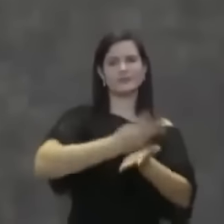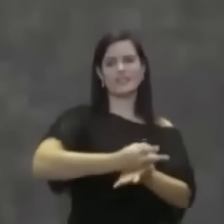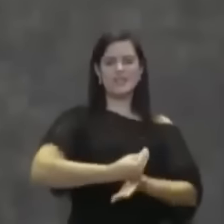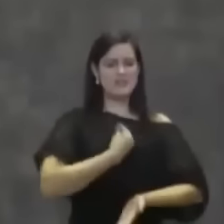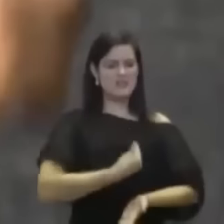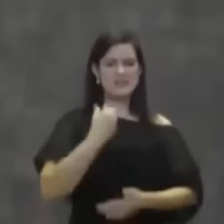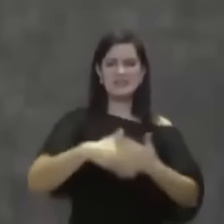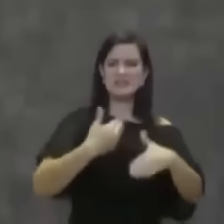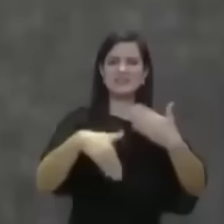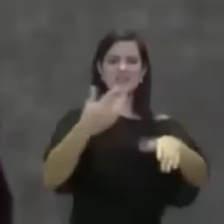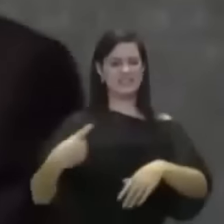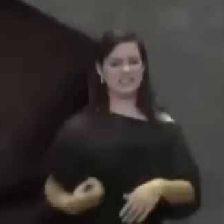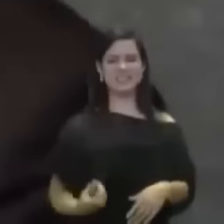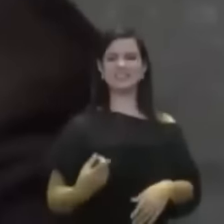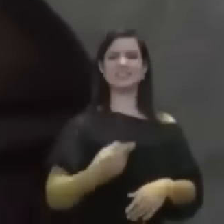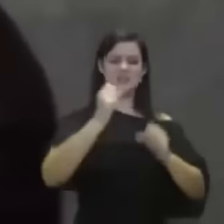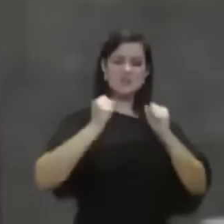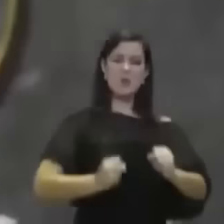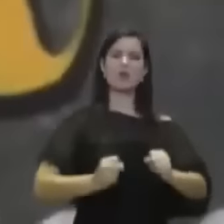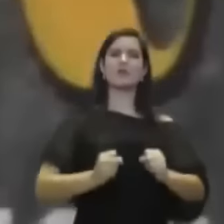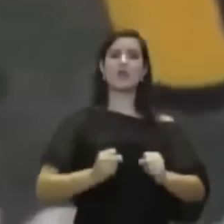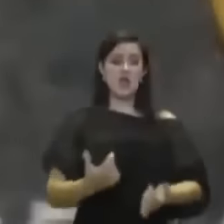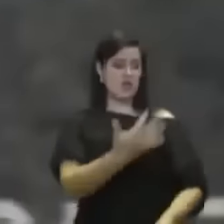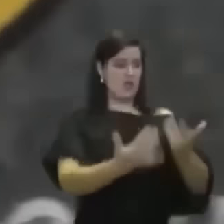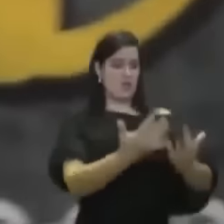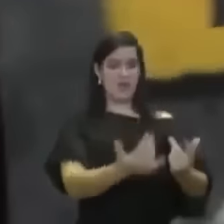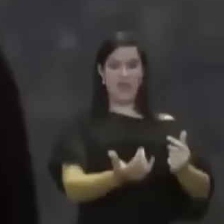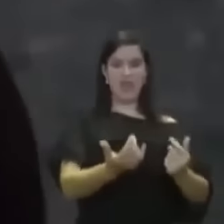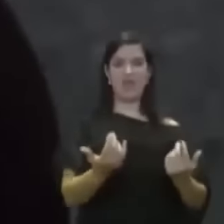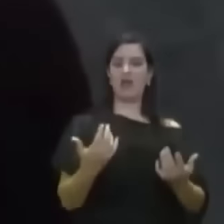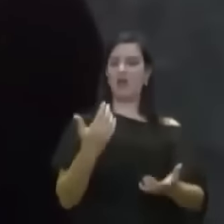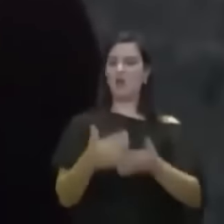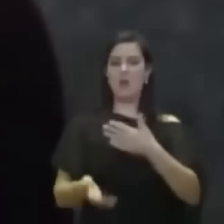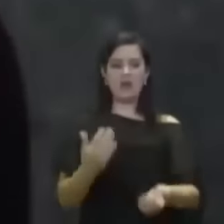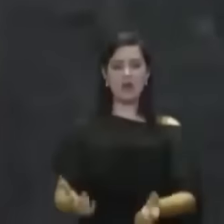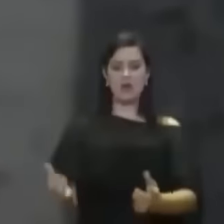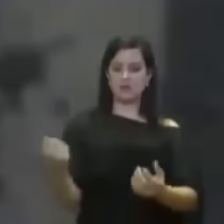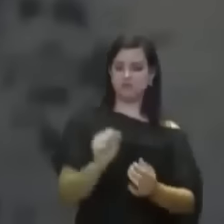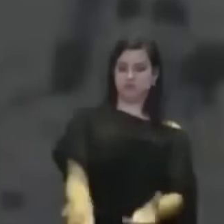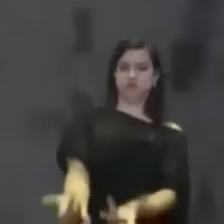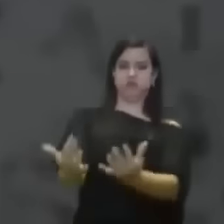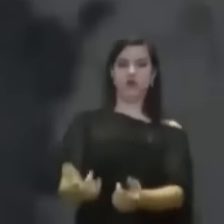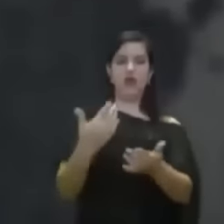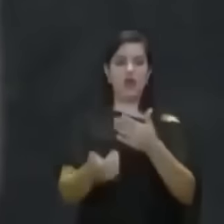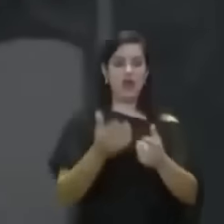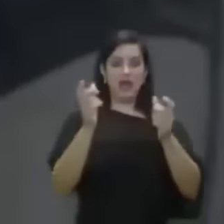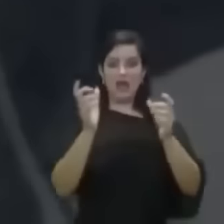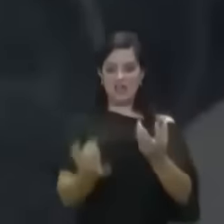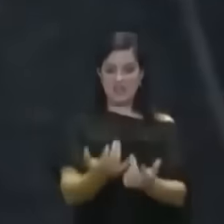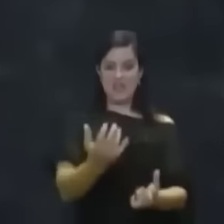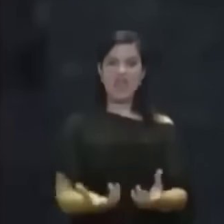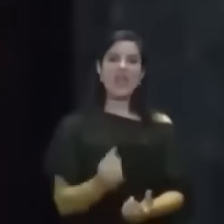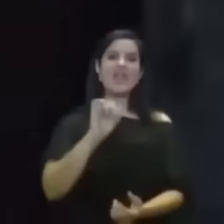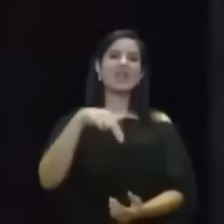e eterna e poderosa. Nem fogueira, nem fornalha, nem críticos, nem o ácido do inferno pode destruir